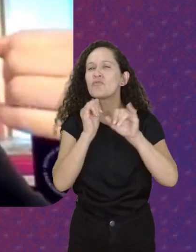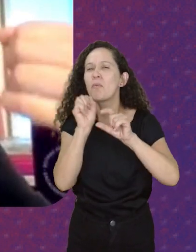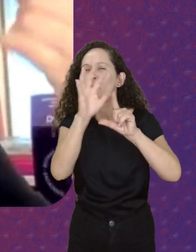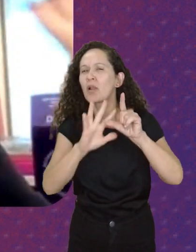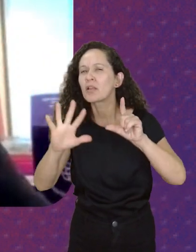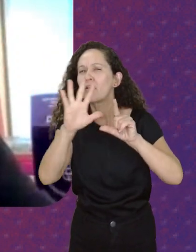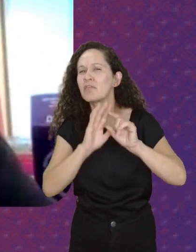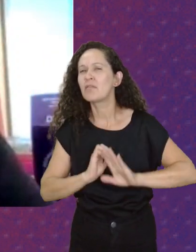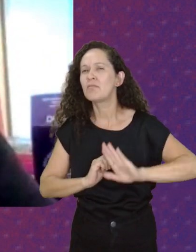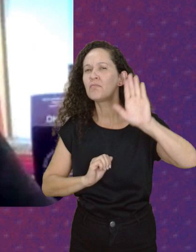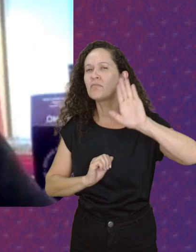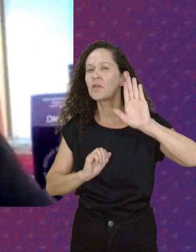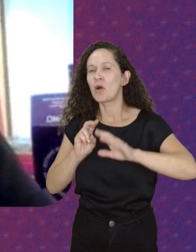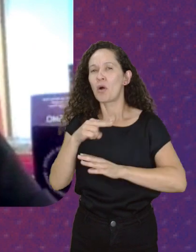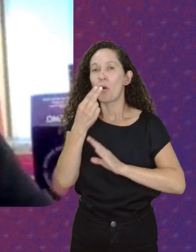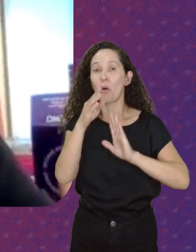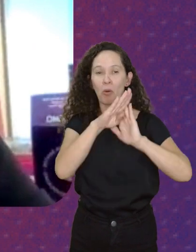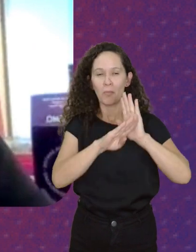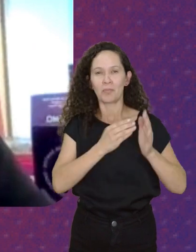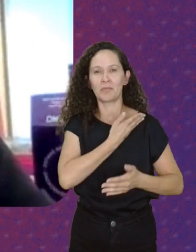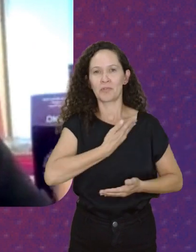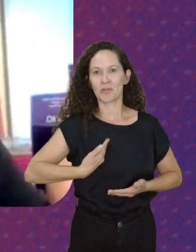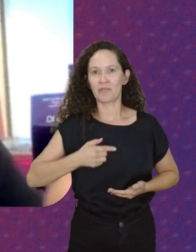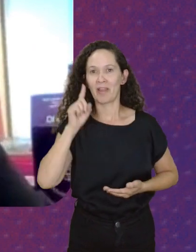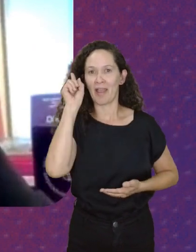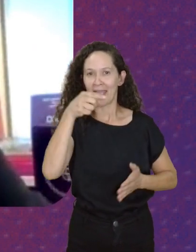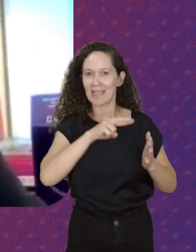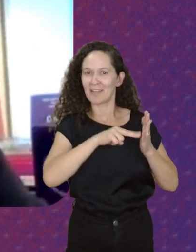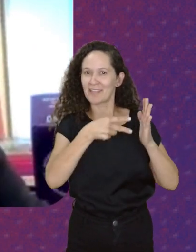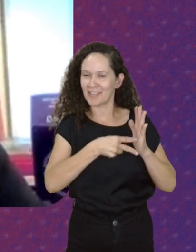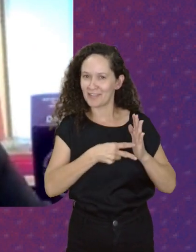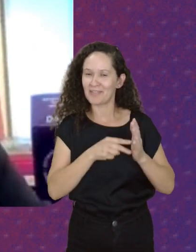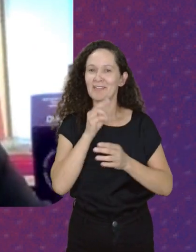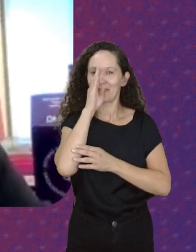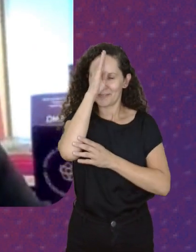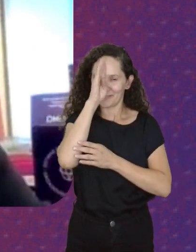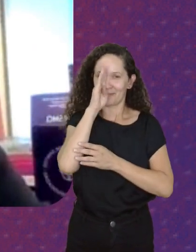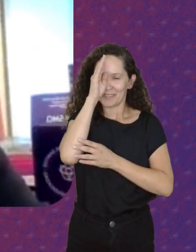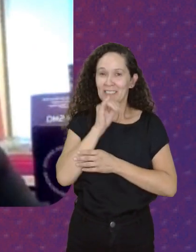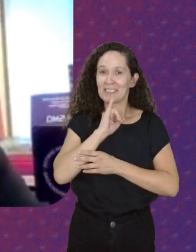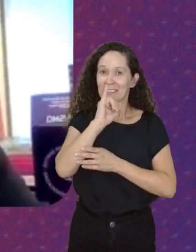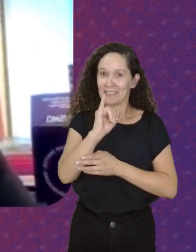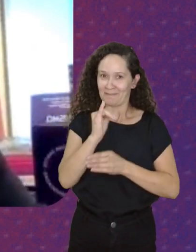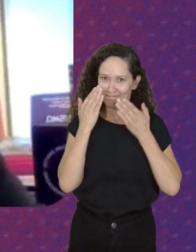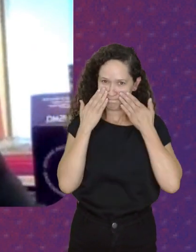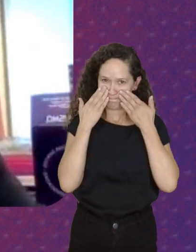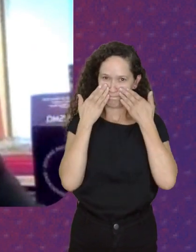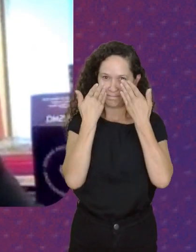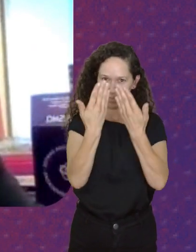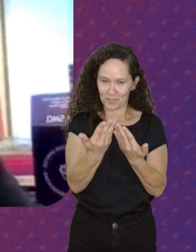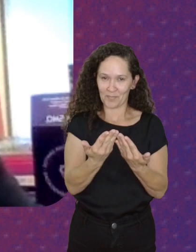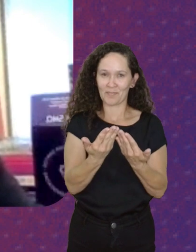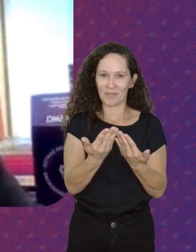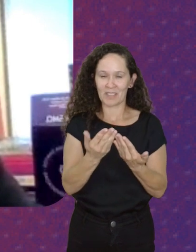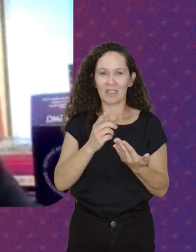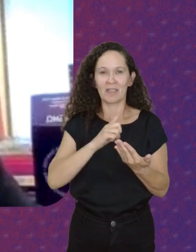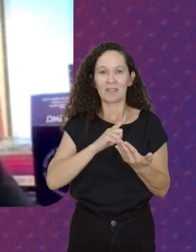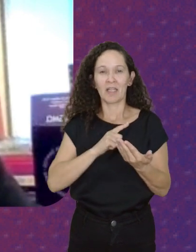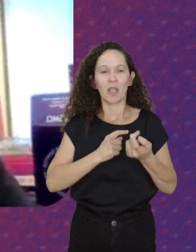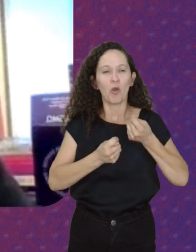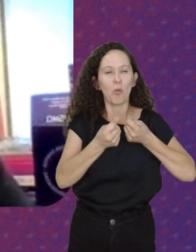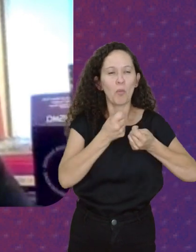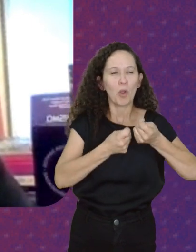de campanha ou planos de governo, acarreta, sobretudo quando a forma de manifestação possua uma expressão